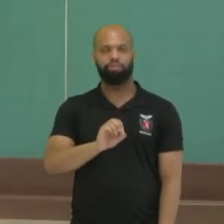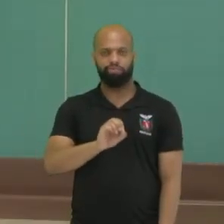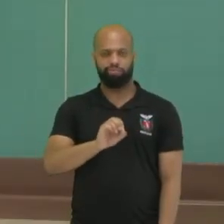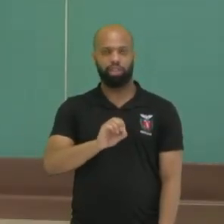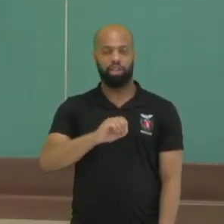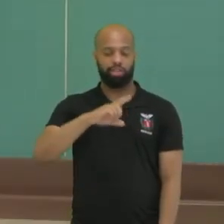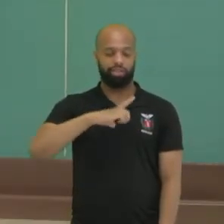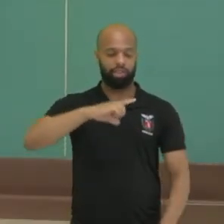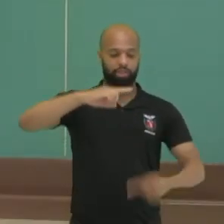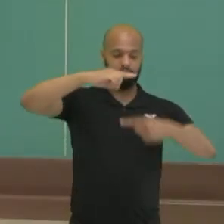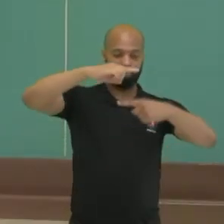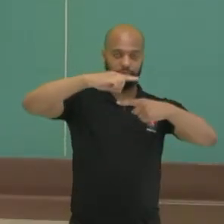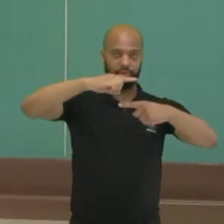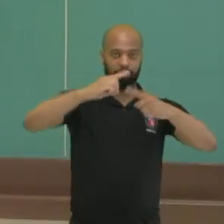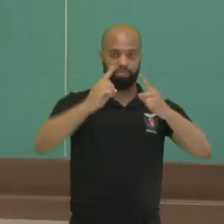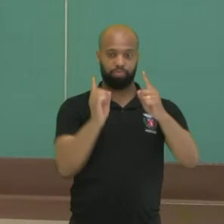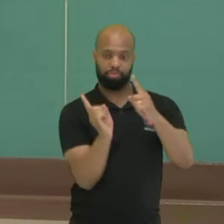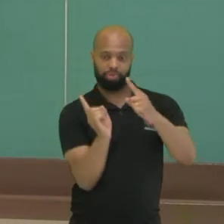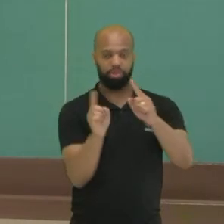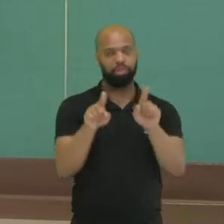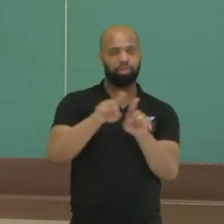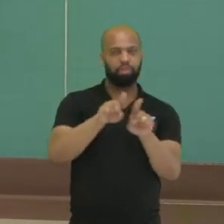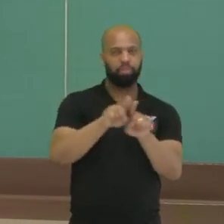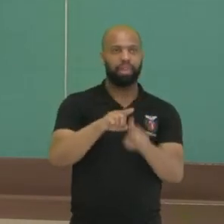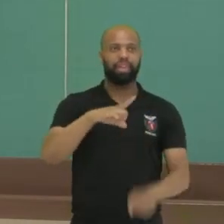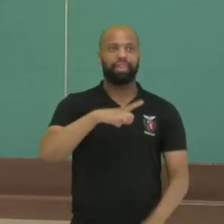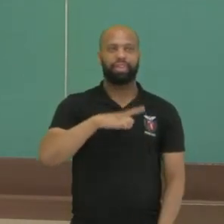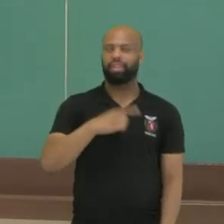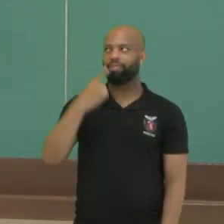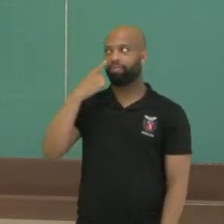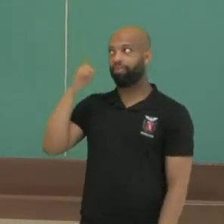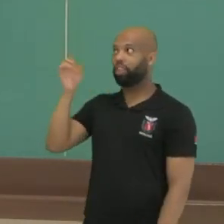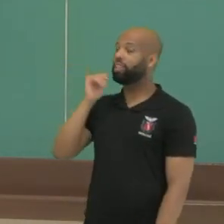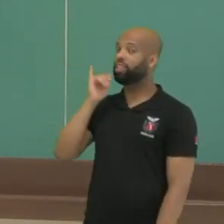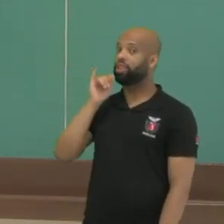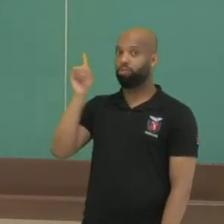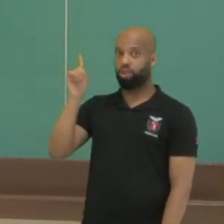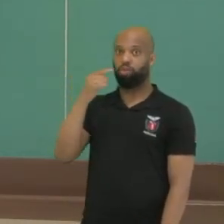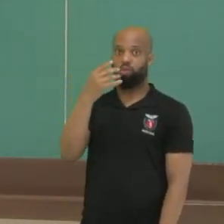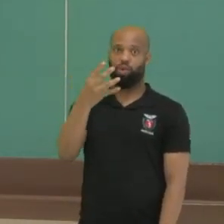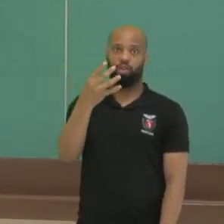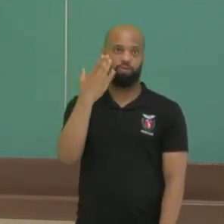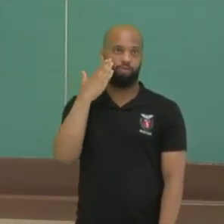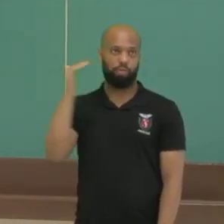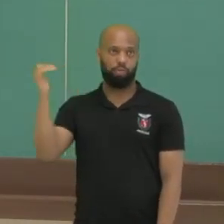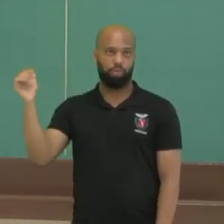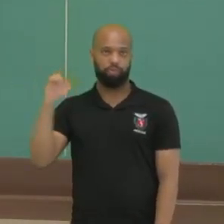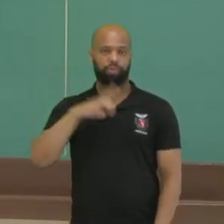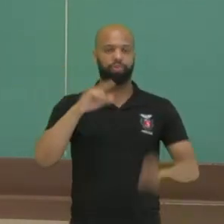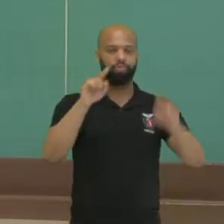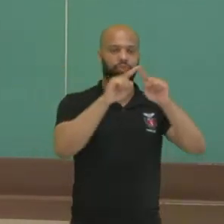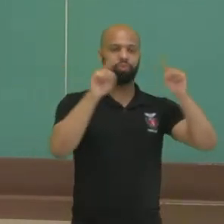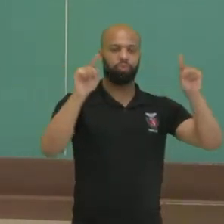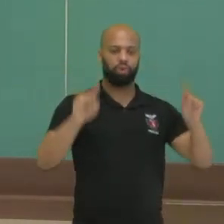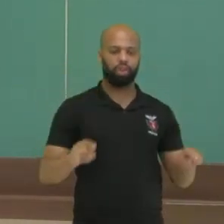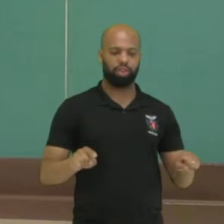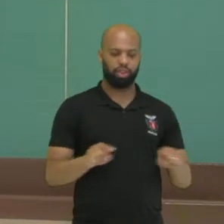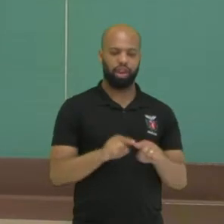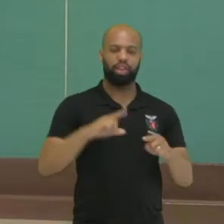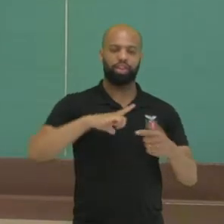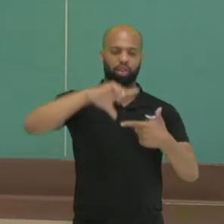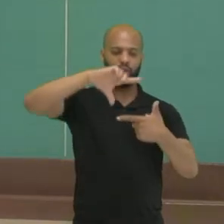paralelos. Por exemplo, nós temos quatro paralelogramos conhecidos: o quadrado, o retângulo,